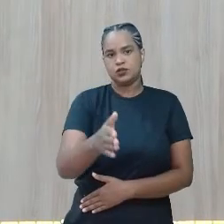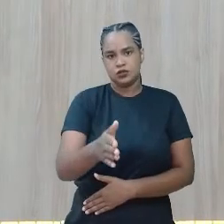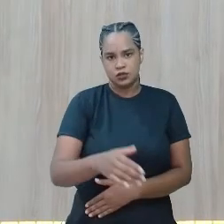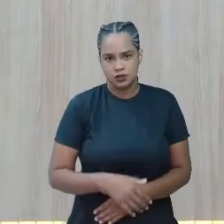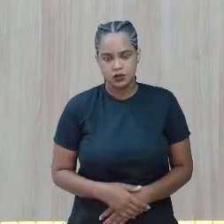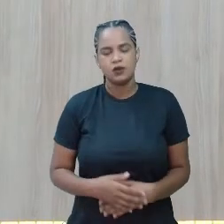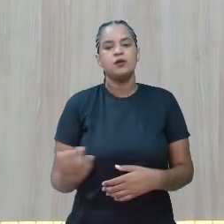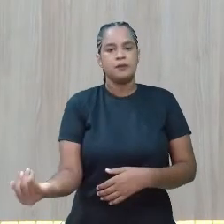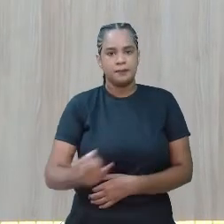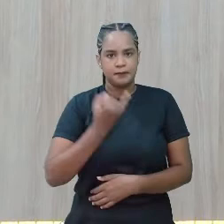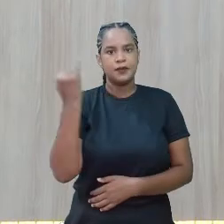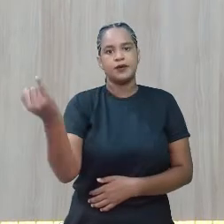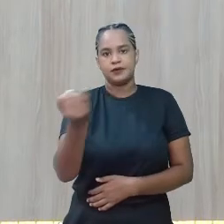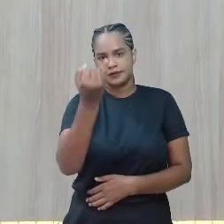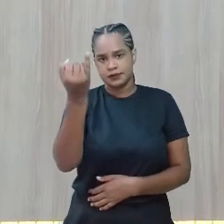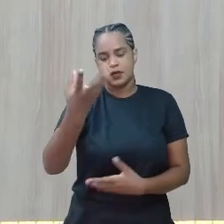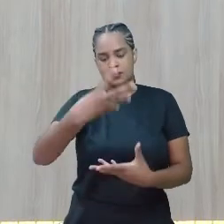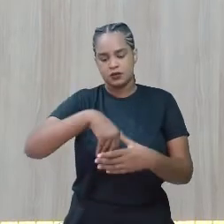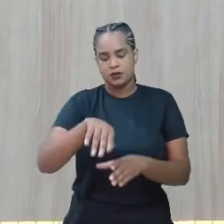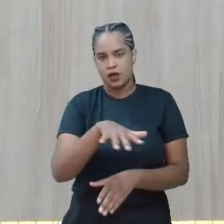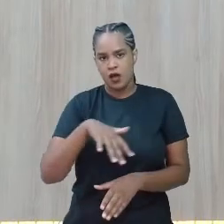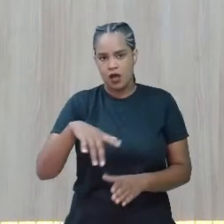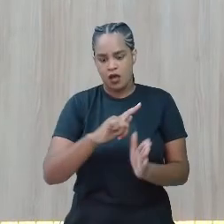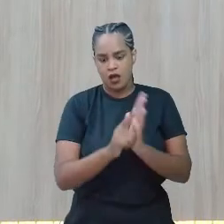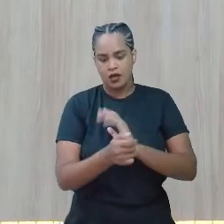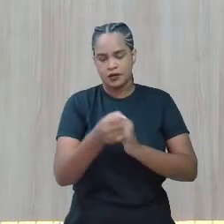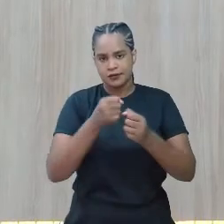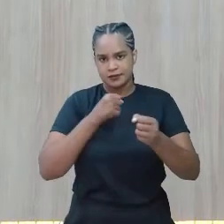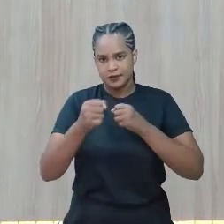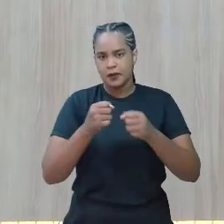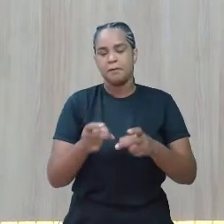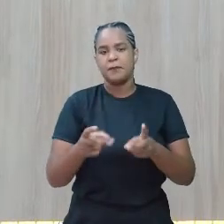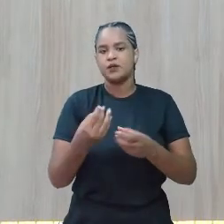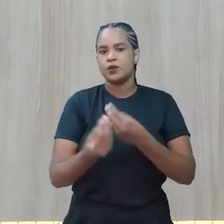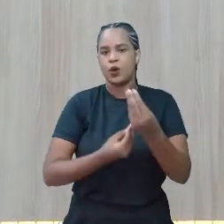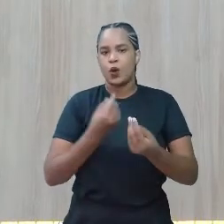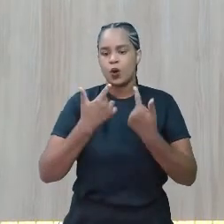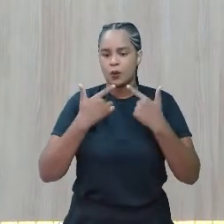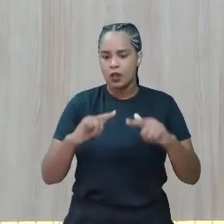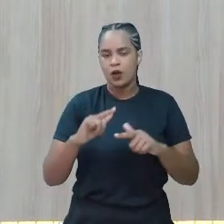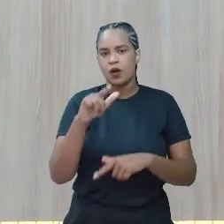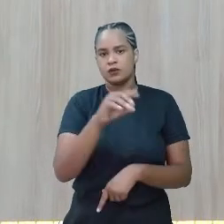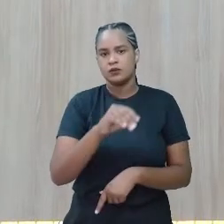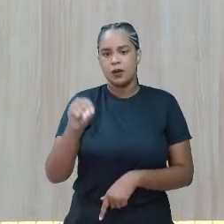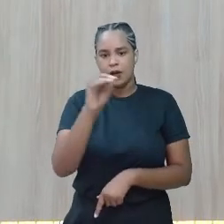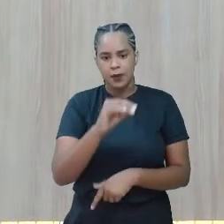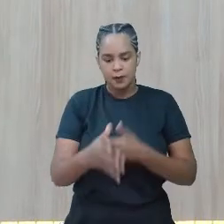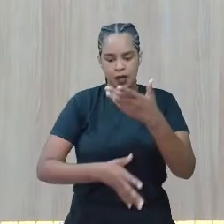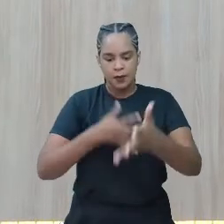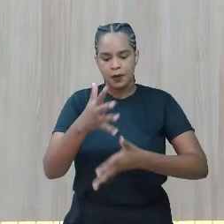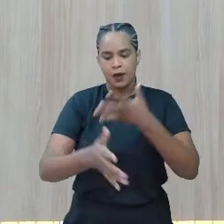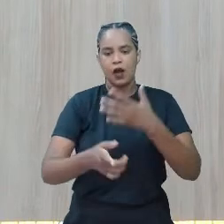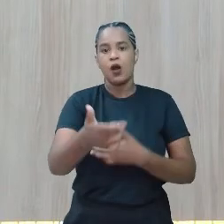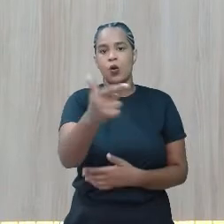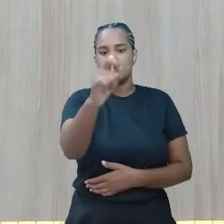muito importante dentro deste gênero, né? Perceber essa linguagem oral, onde o outro